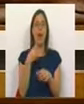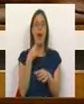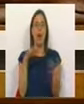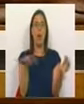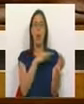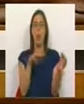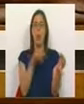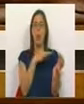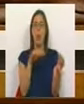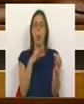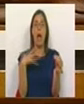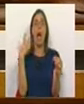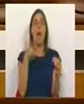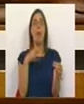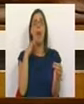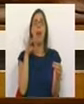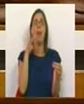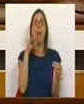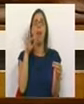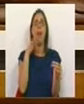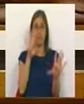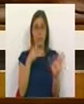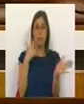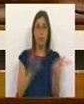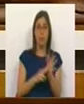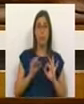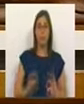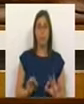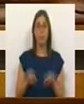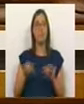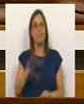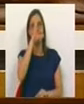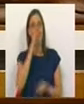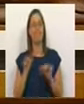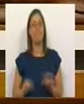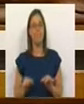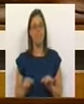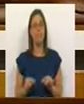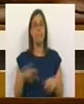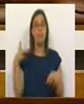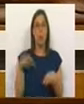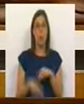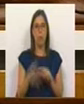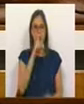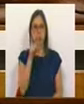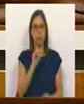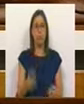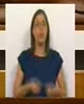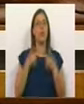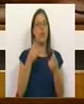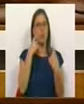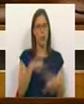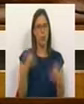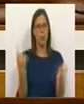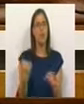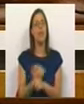conversa fiada dos amanhãs que cantam, o facto é que este Governo fez um corte brutal no investimento